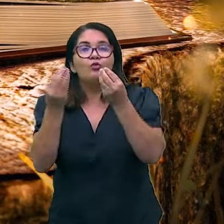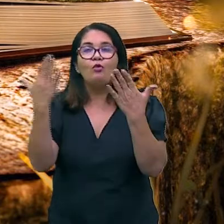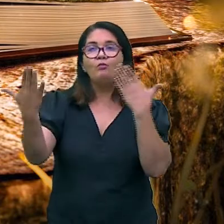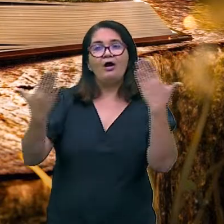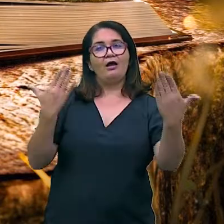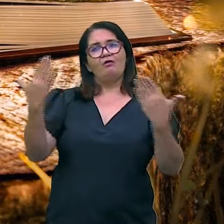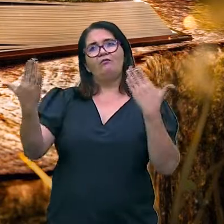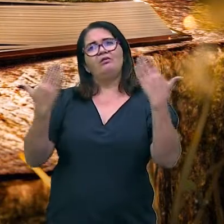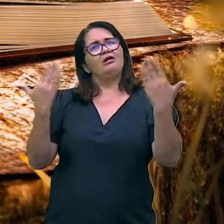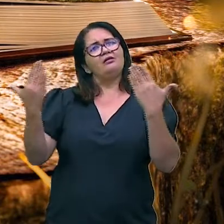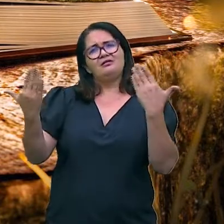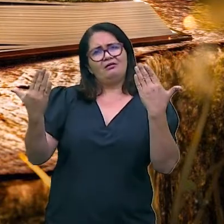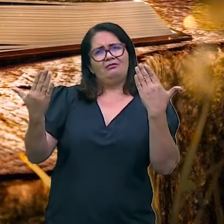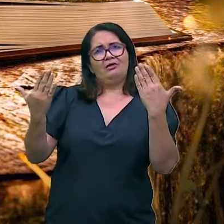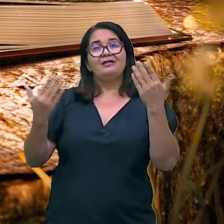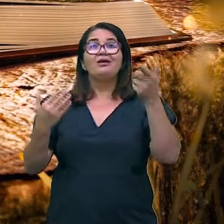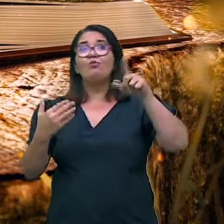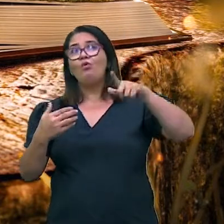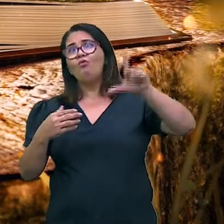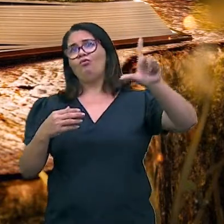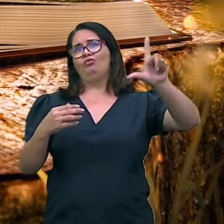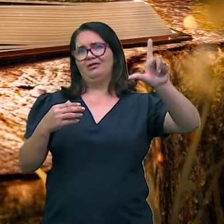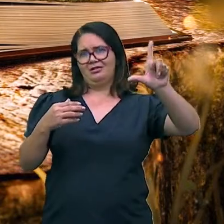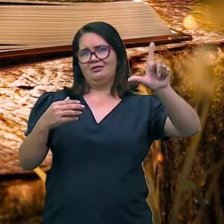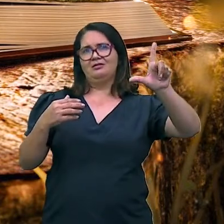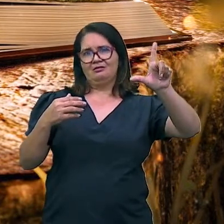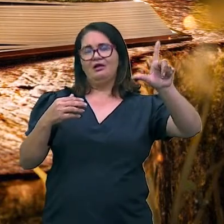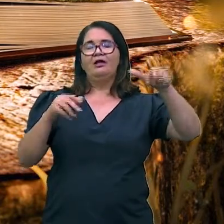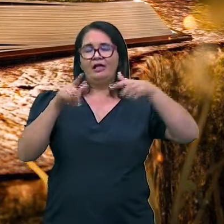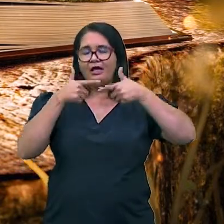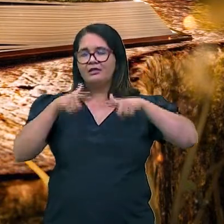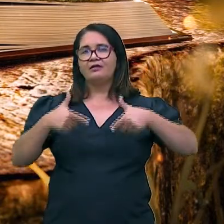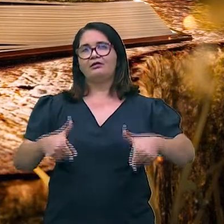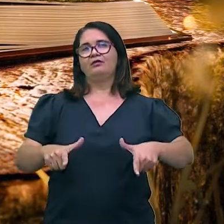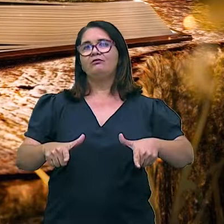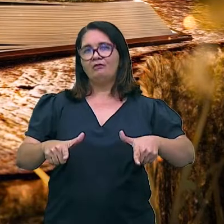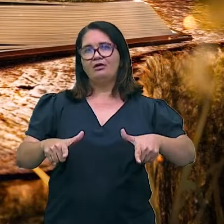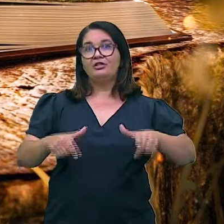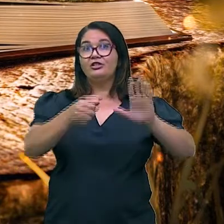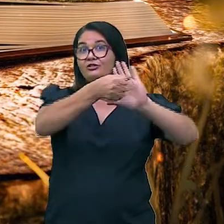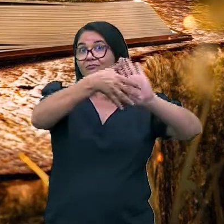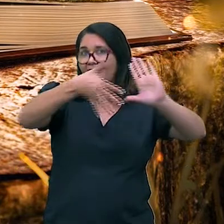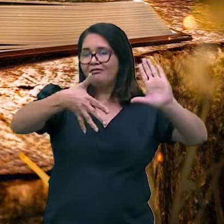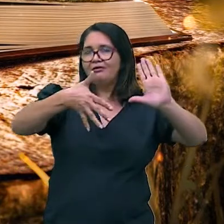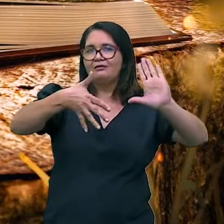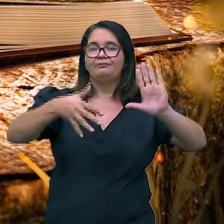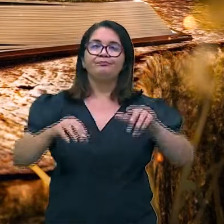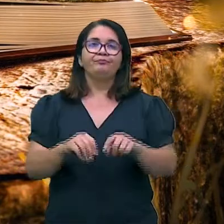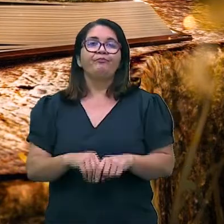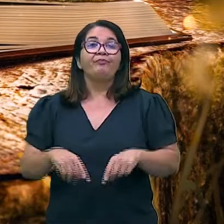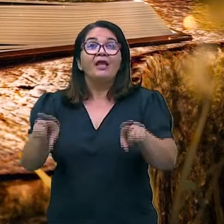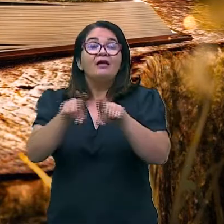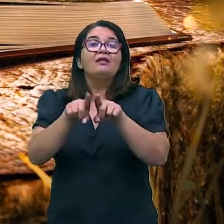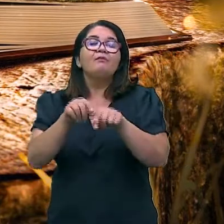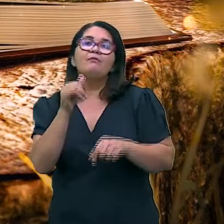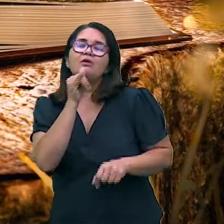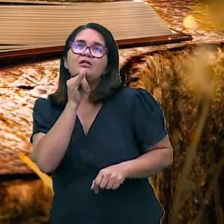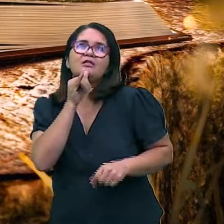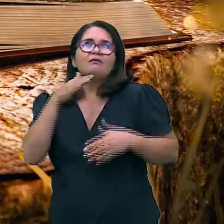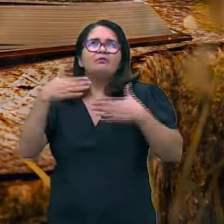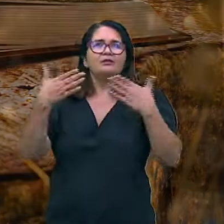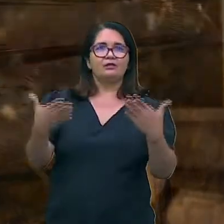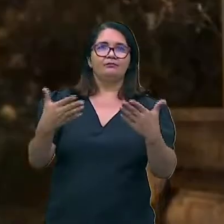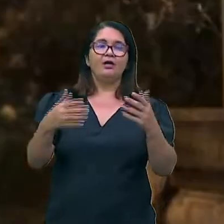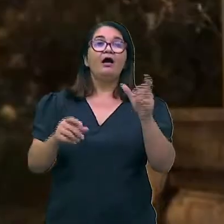outra figura de linguagem que utiliza conectivos comparativos. Por exemplo, como por exemplo